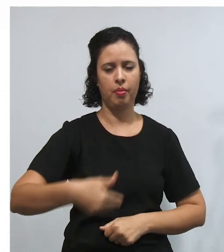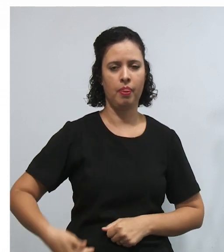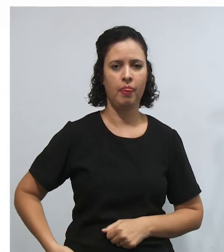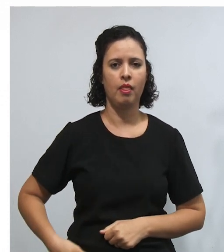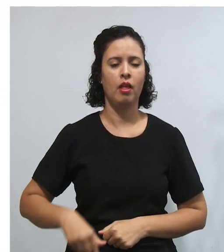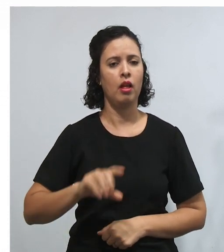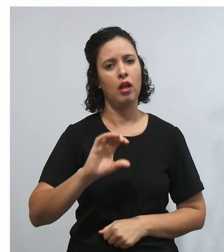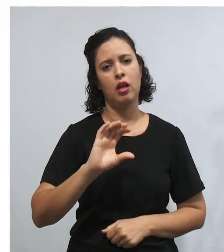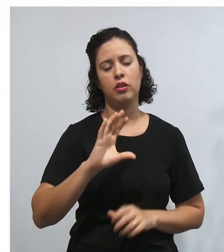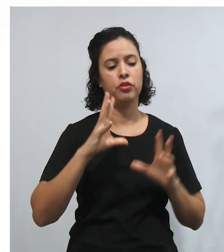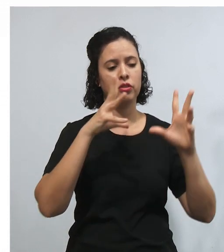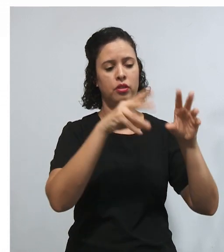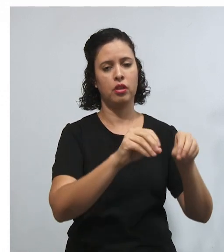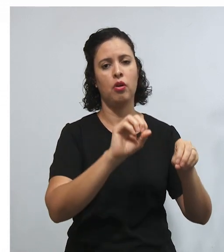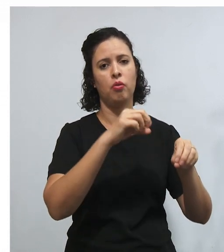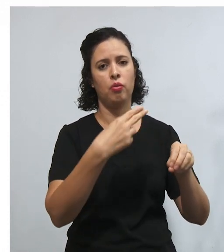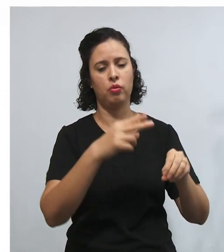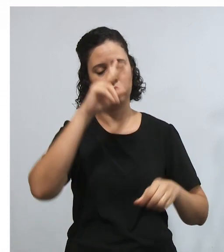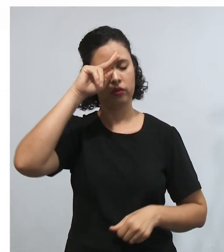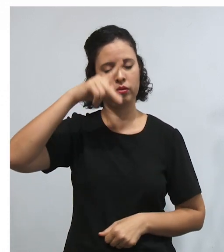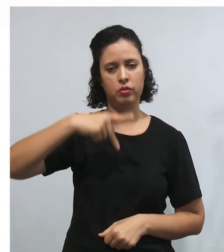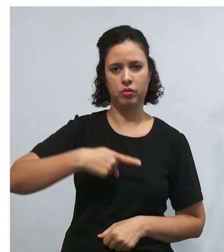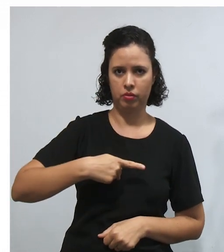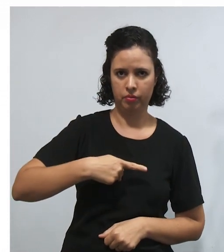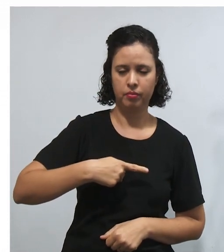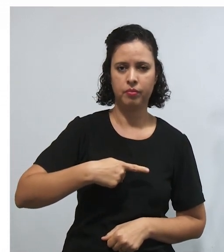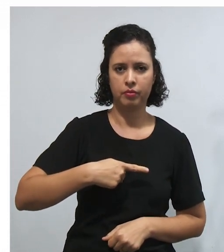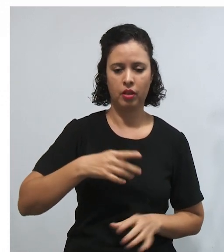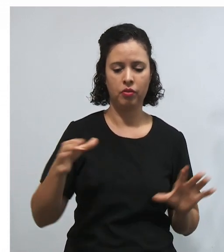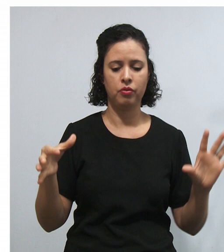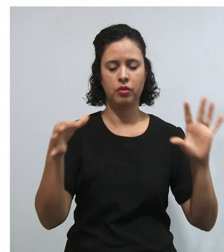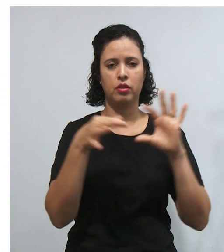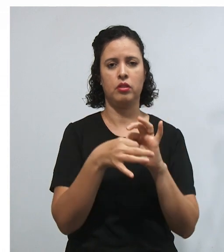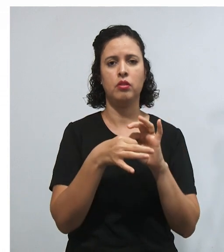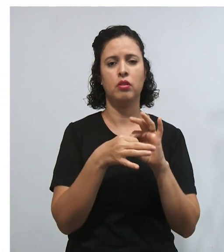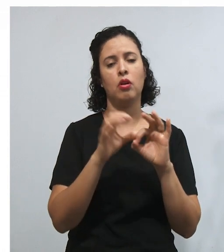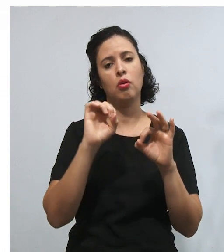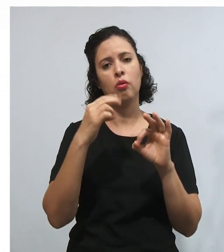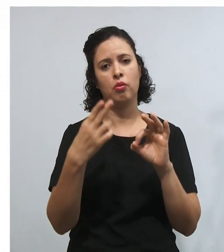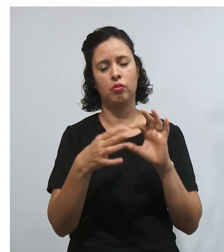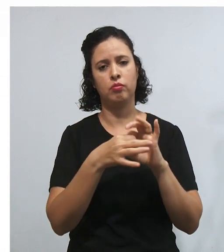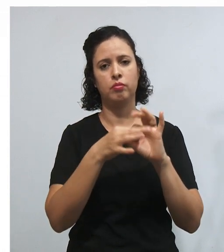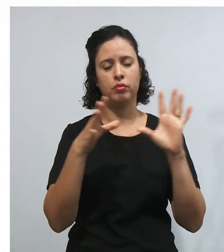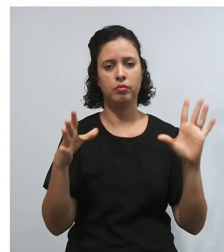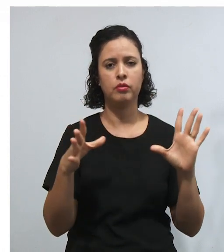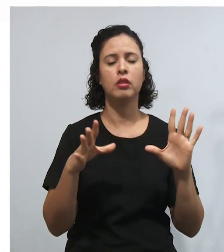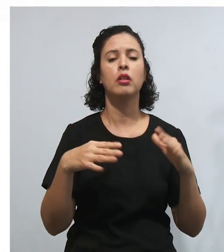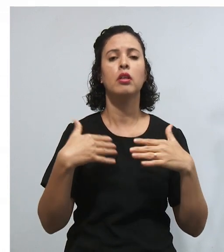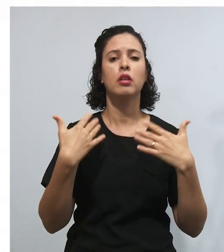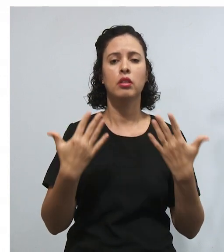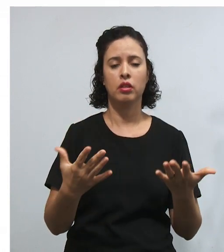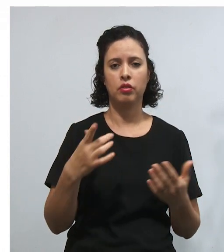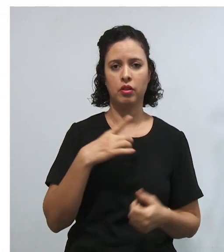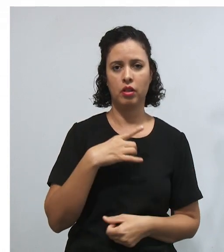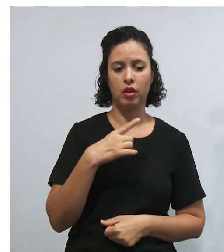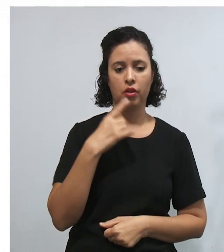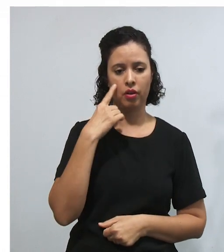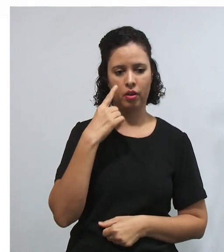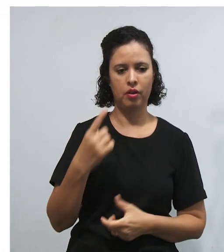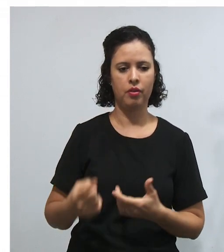sejam gerais ou individuais, unilaterais ou bilaterais, vinculados ou discricionários. Aqui que está o pulo do gato,